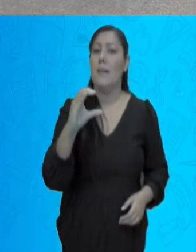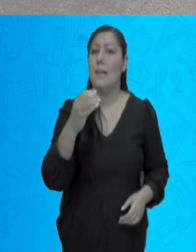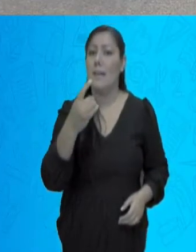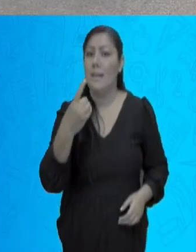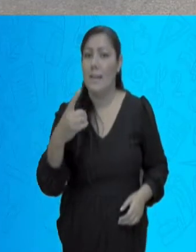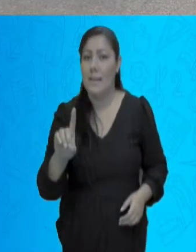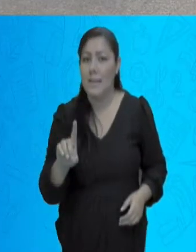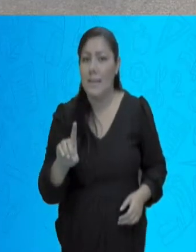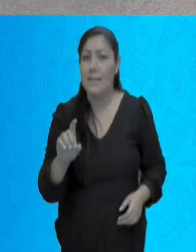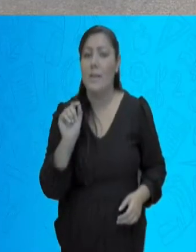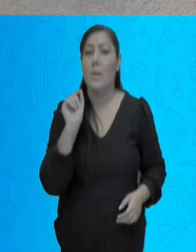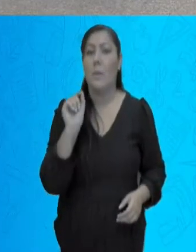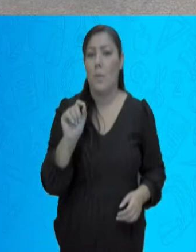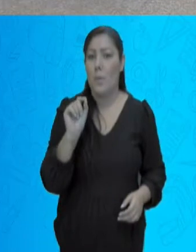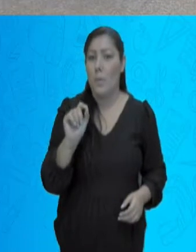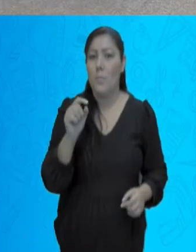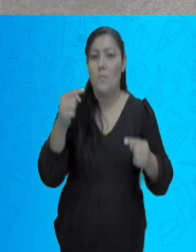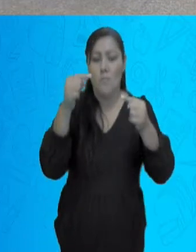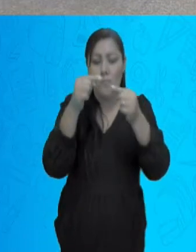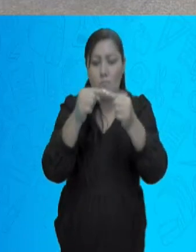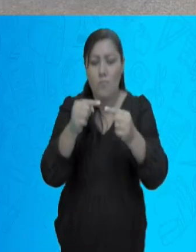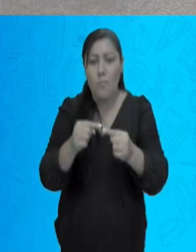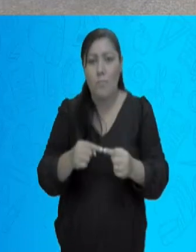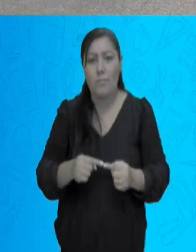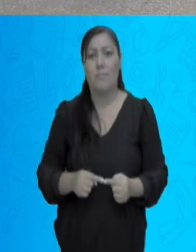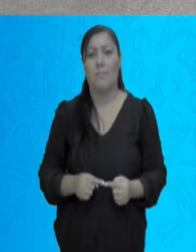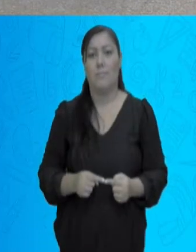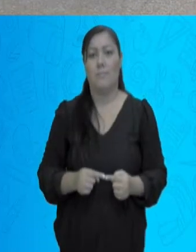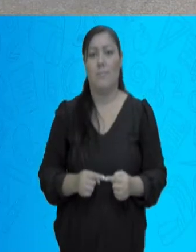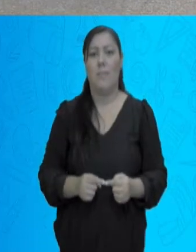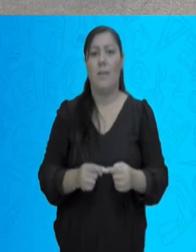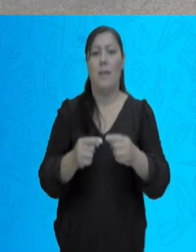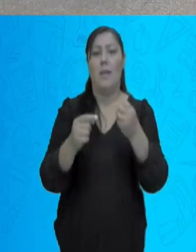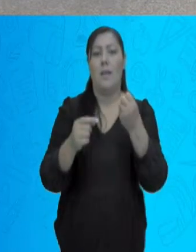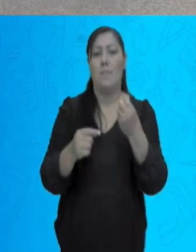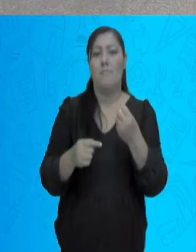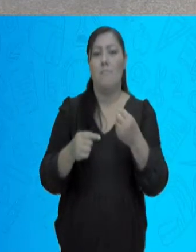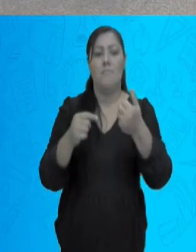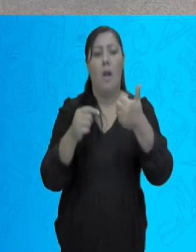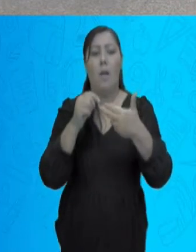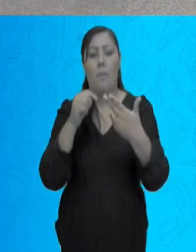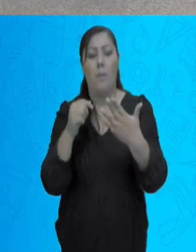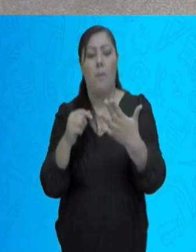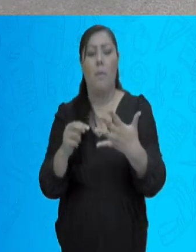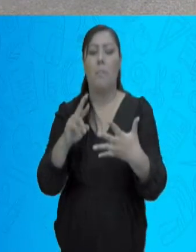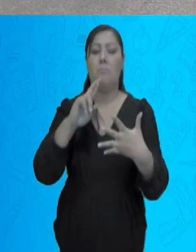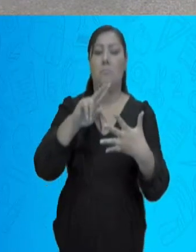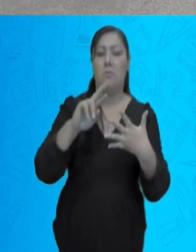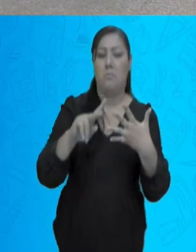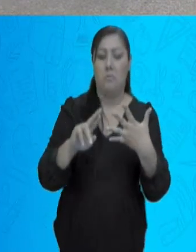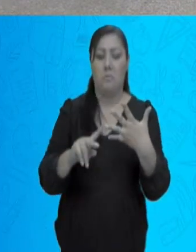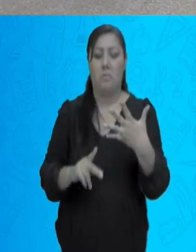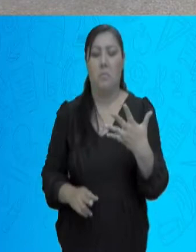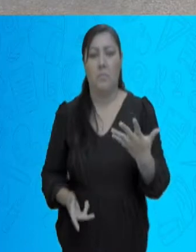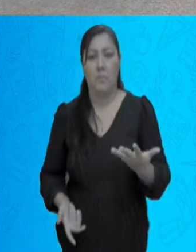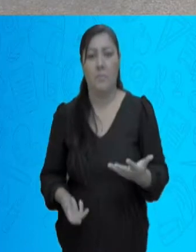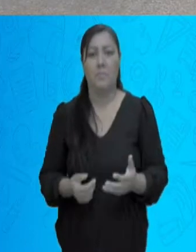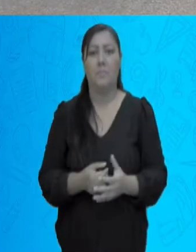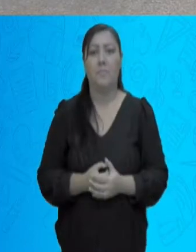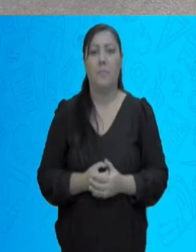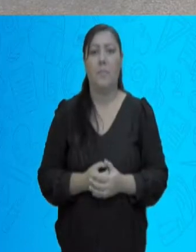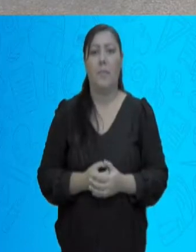seja, terminações diferentes. E aí, podemos falar dos grupos que esses